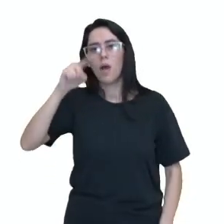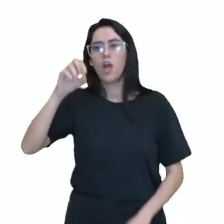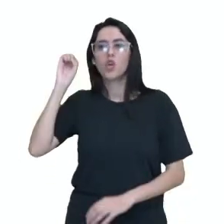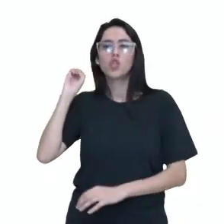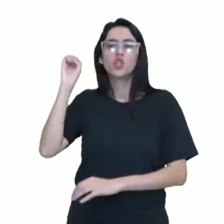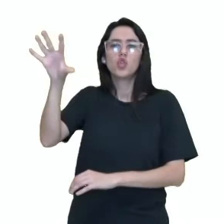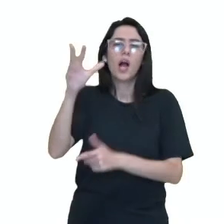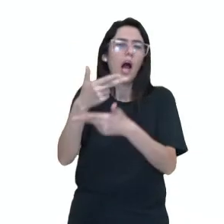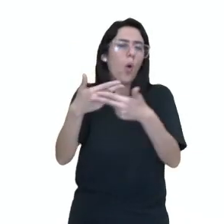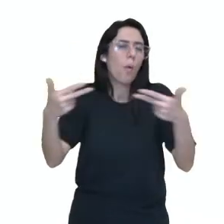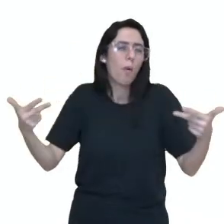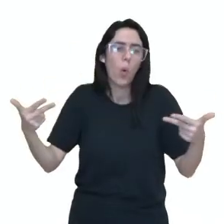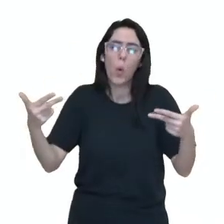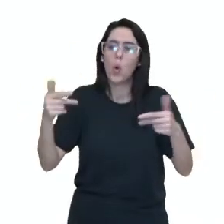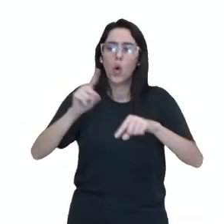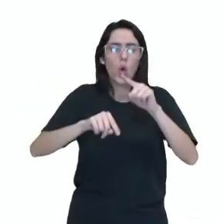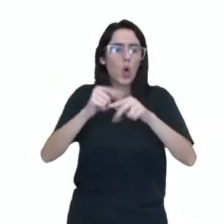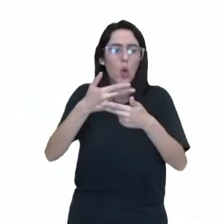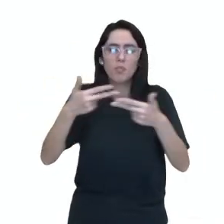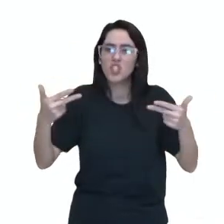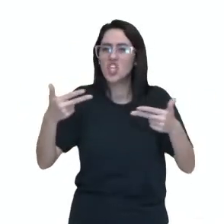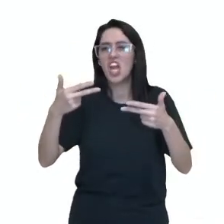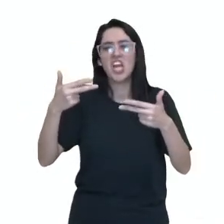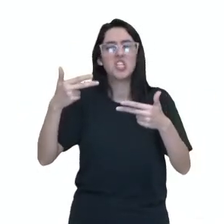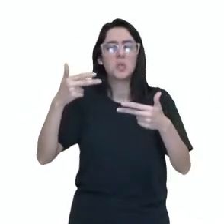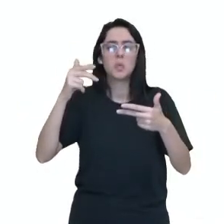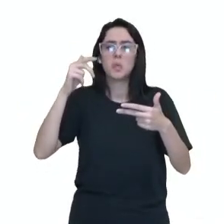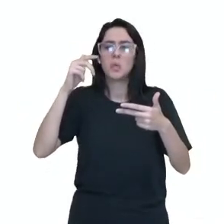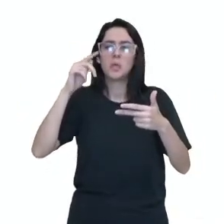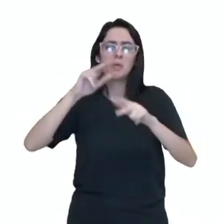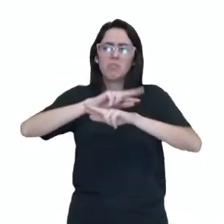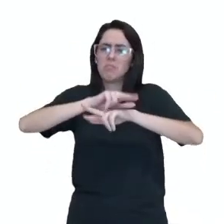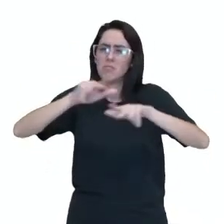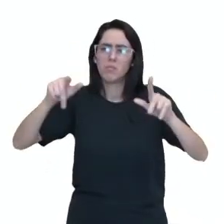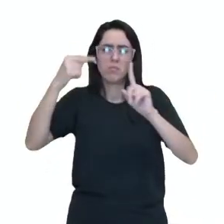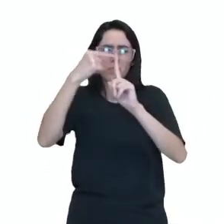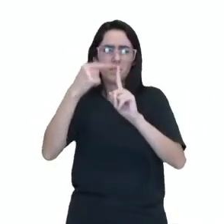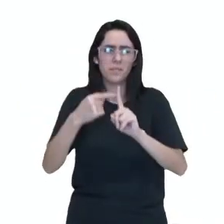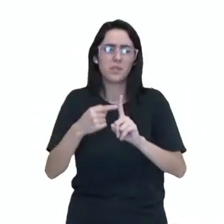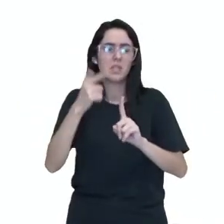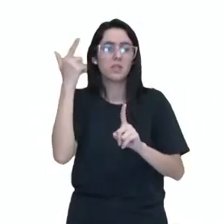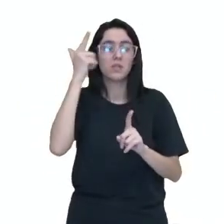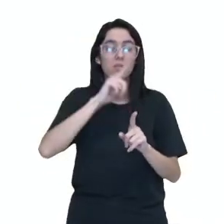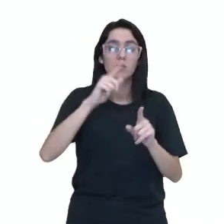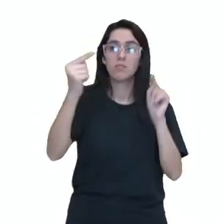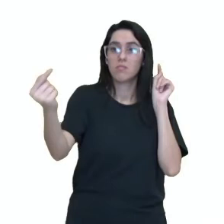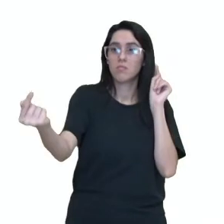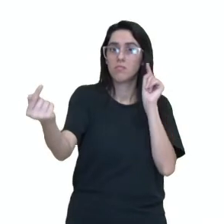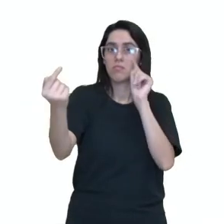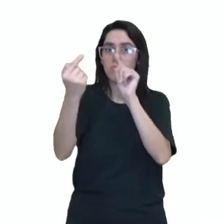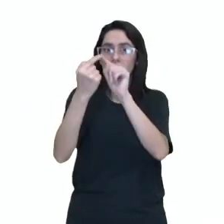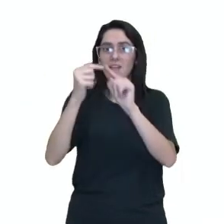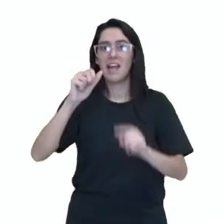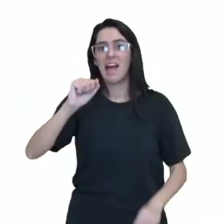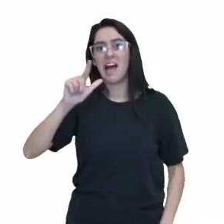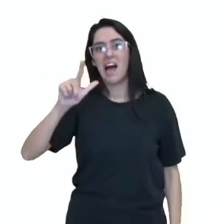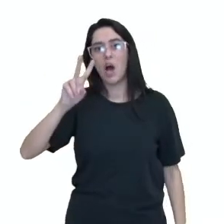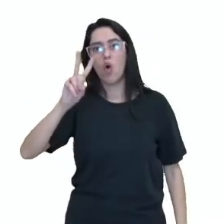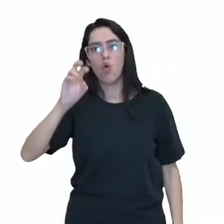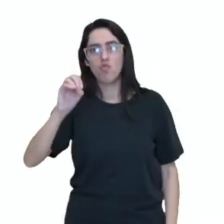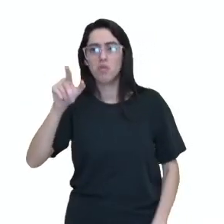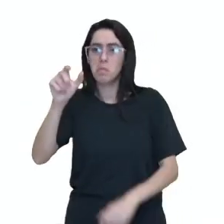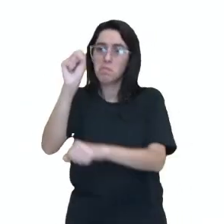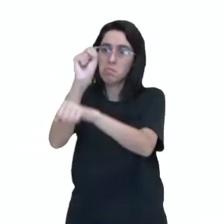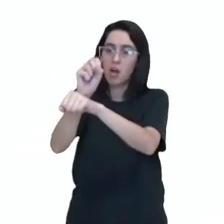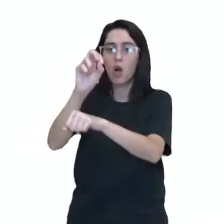ou lançamento de um objeto com o objetivo de acertá-lo ou aproximá-lo de um alvo específico, estático